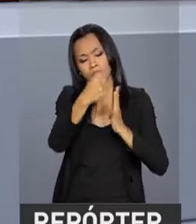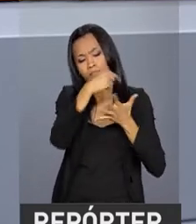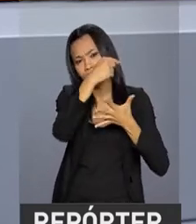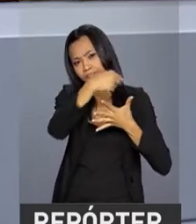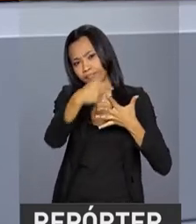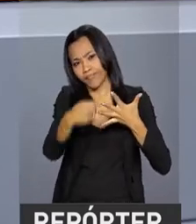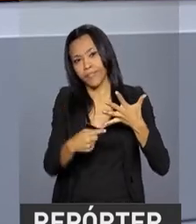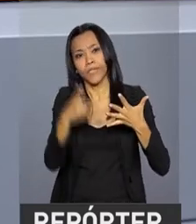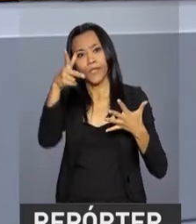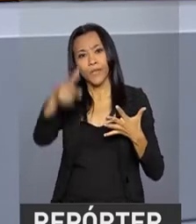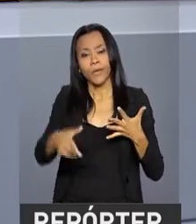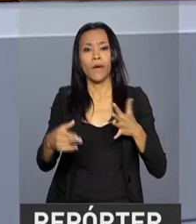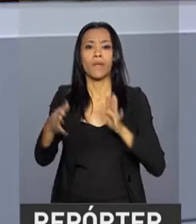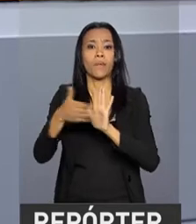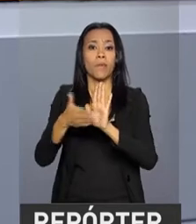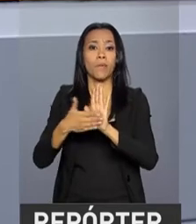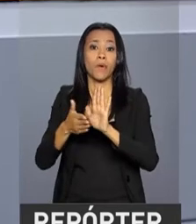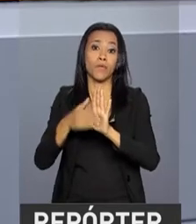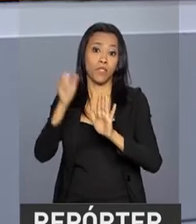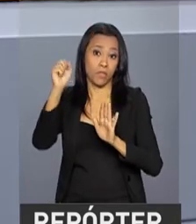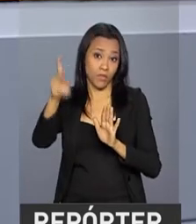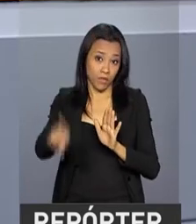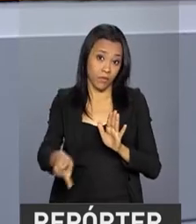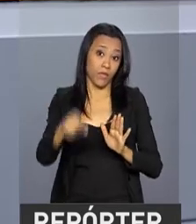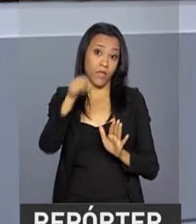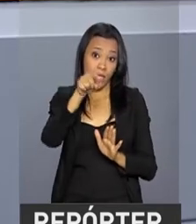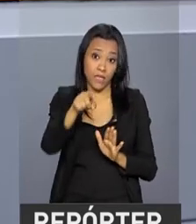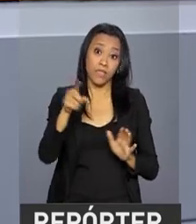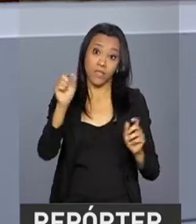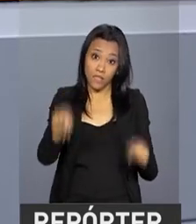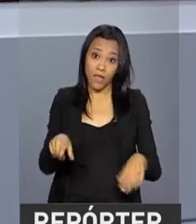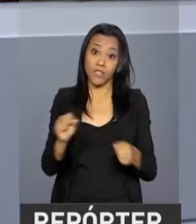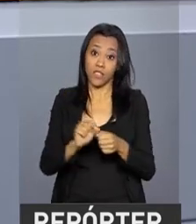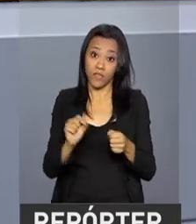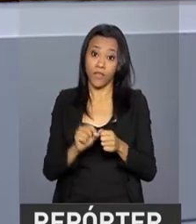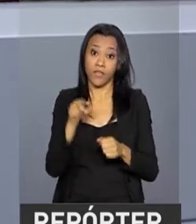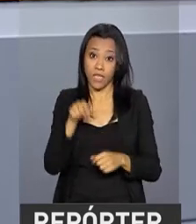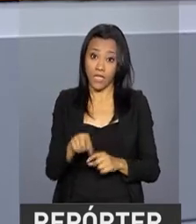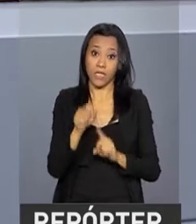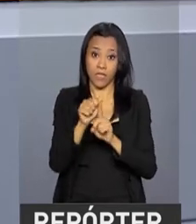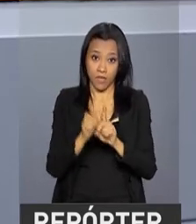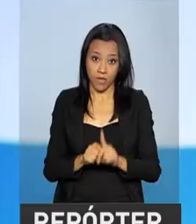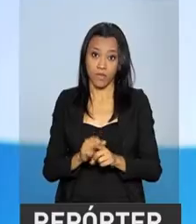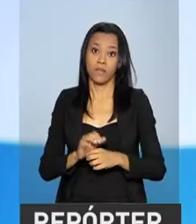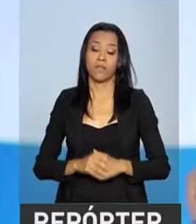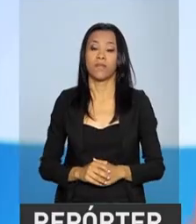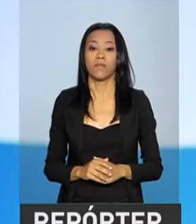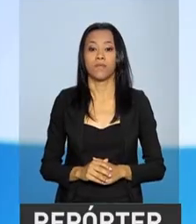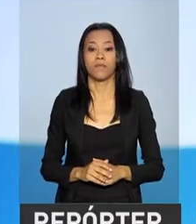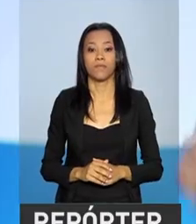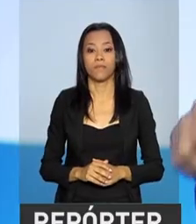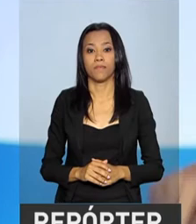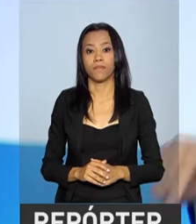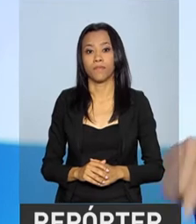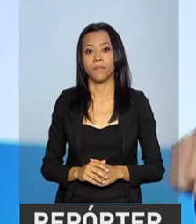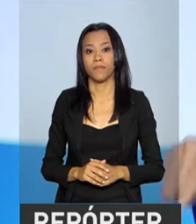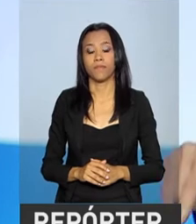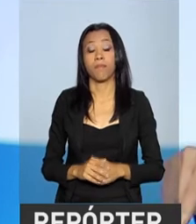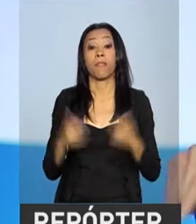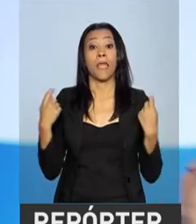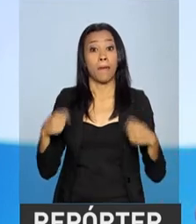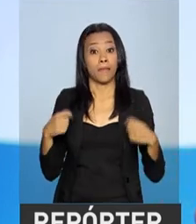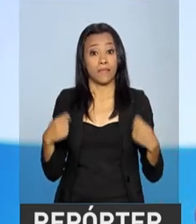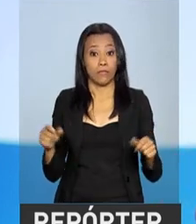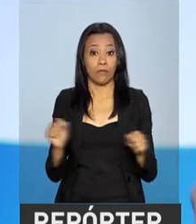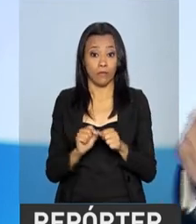ele defendeu que a votação para vários lados seja feita ainda neste mês é preciso fazê